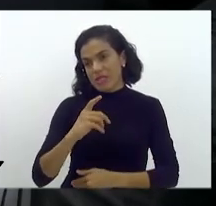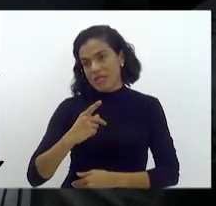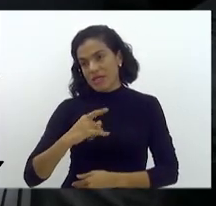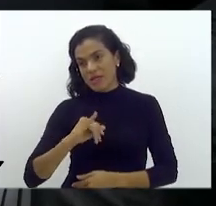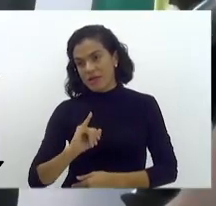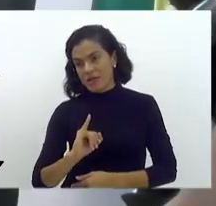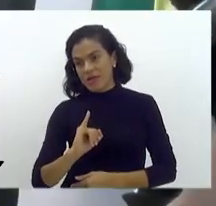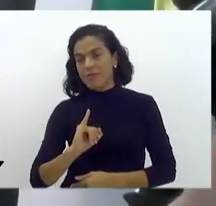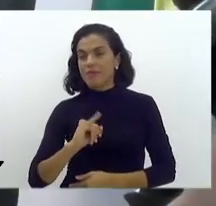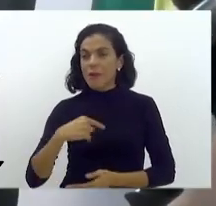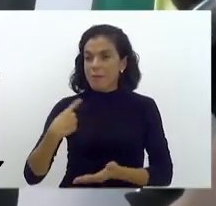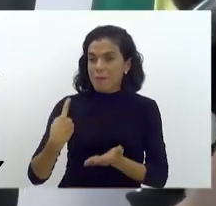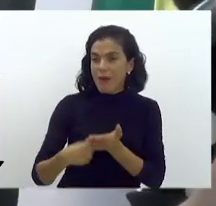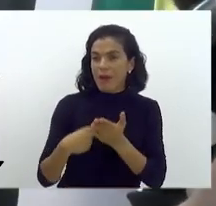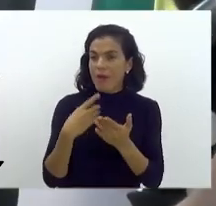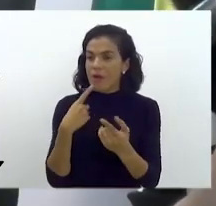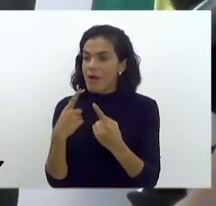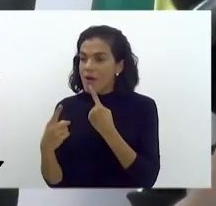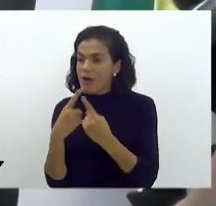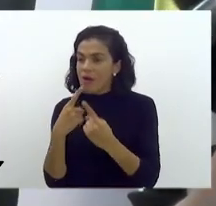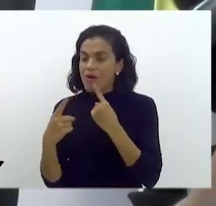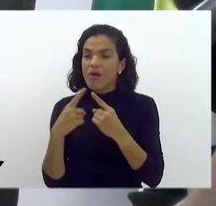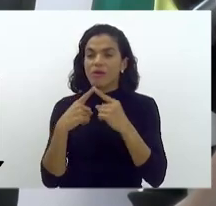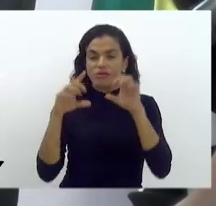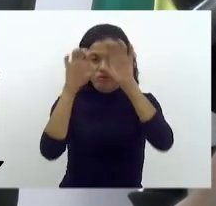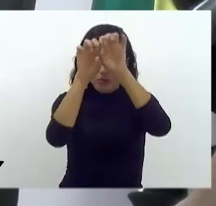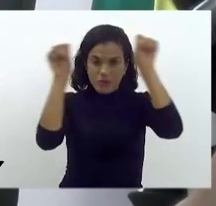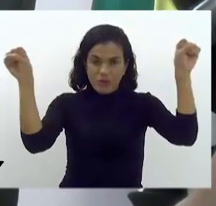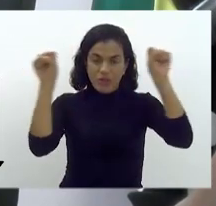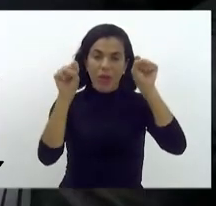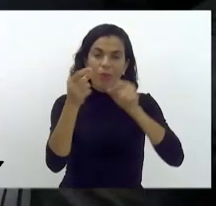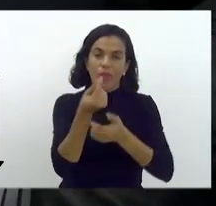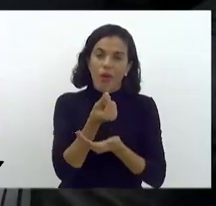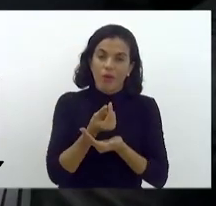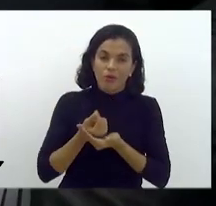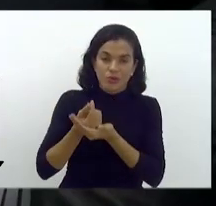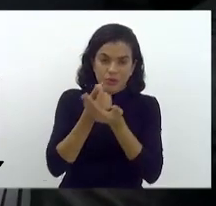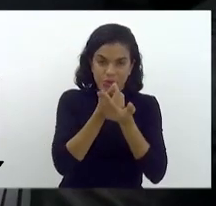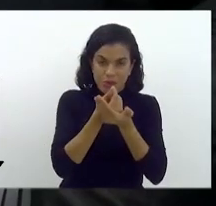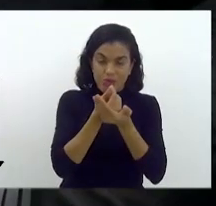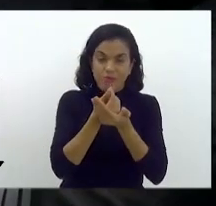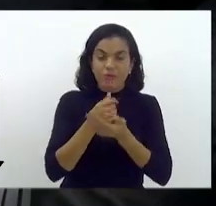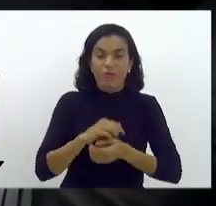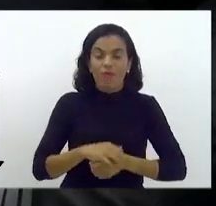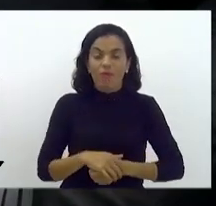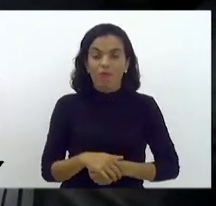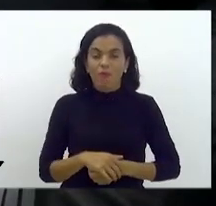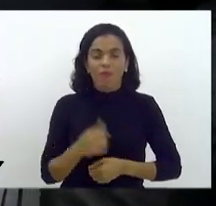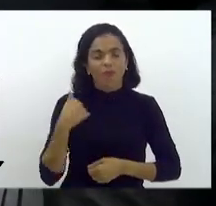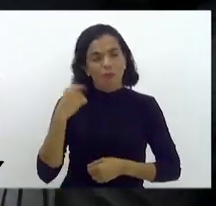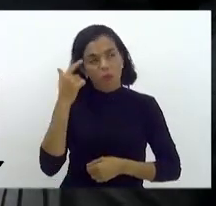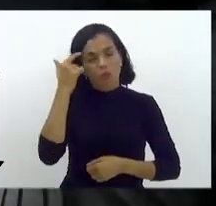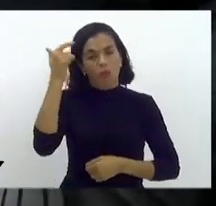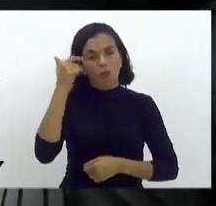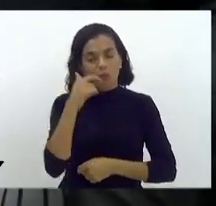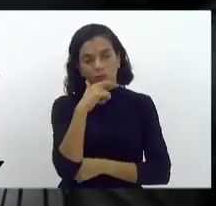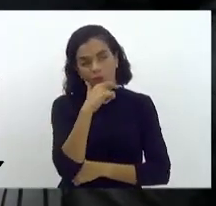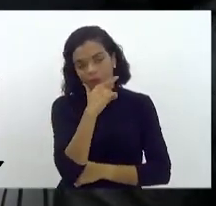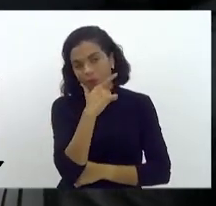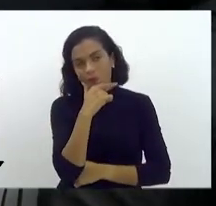a gente marcar uma conversa Tribunal de Contas porque me vê a seguinte ideia